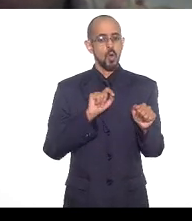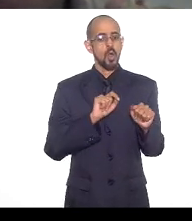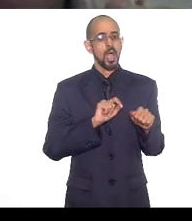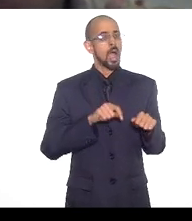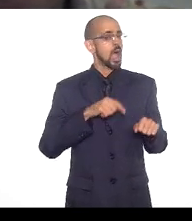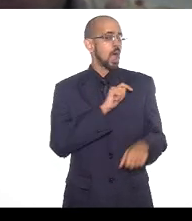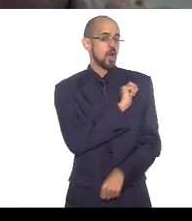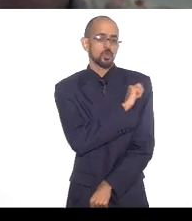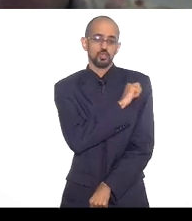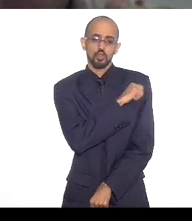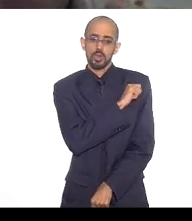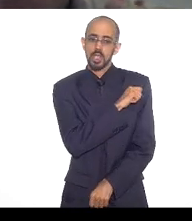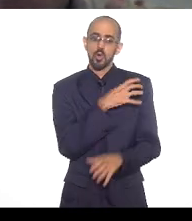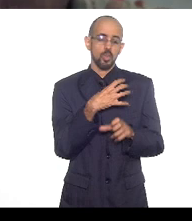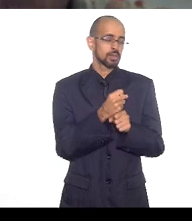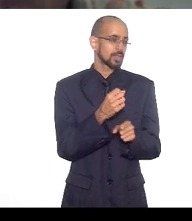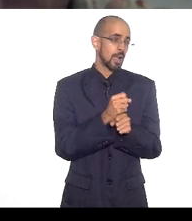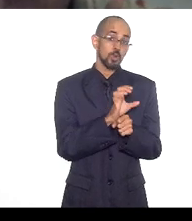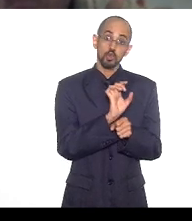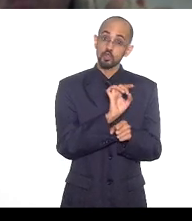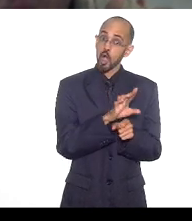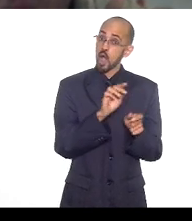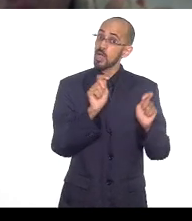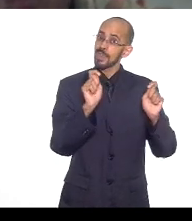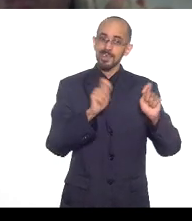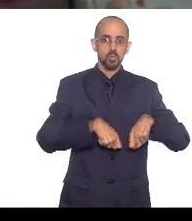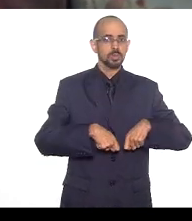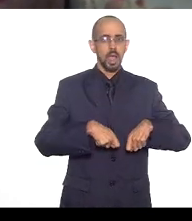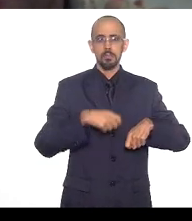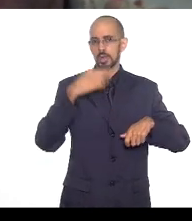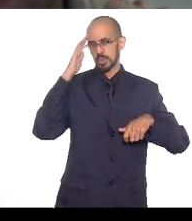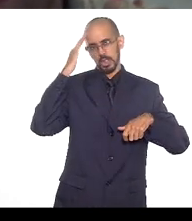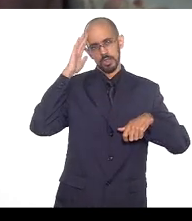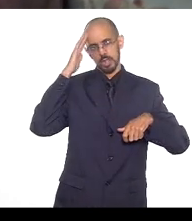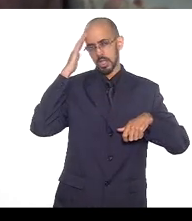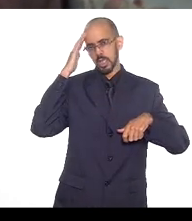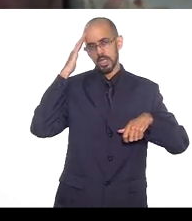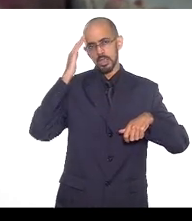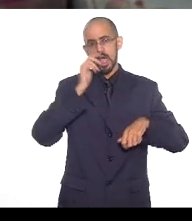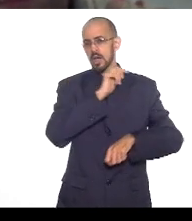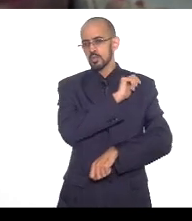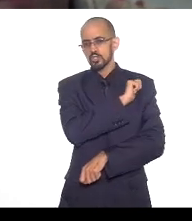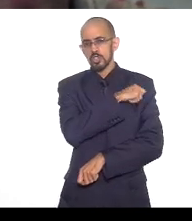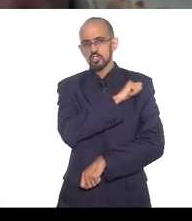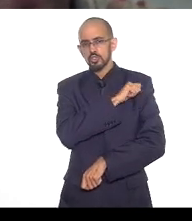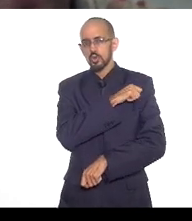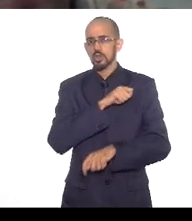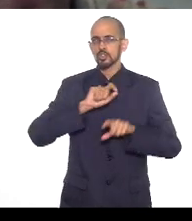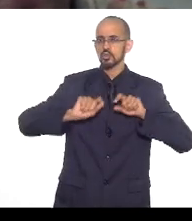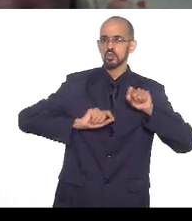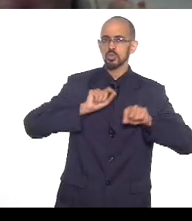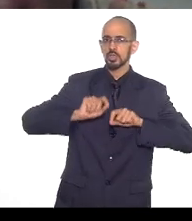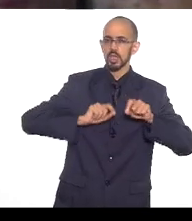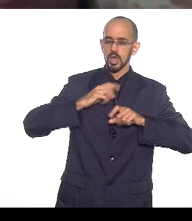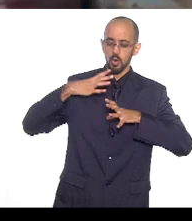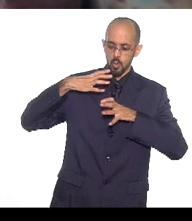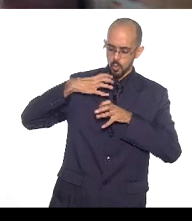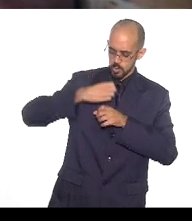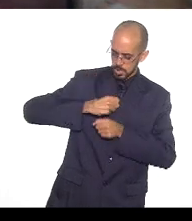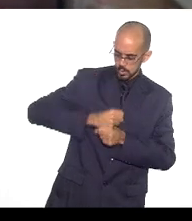é suficiente, né? Por mais que os auditores e